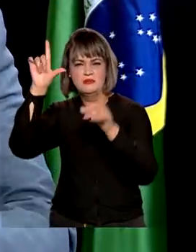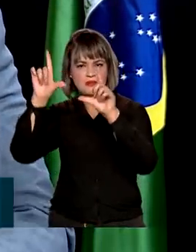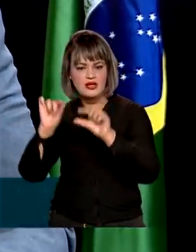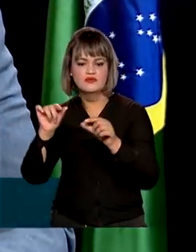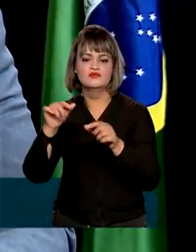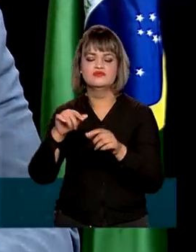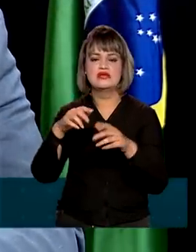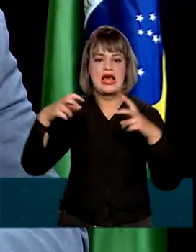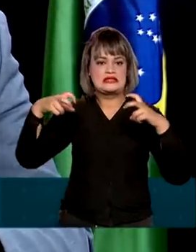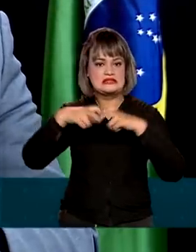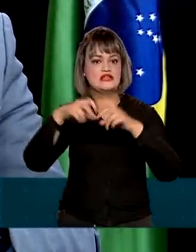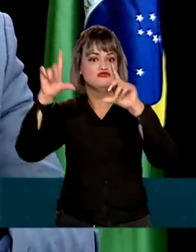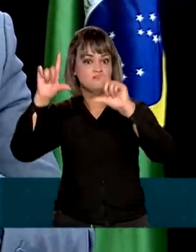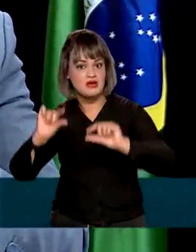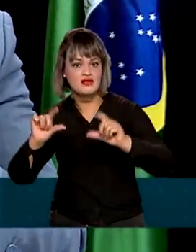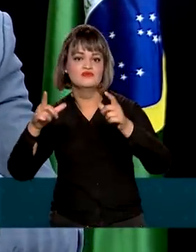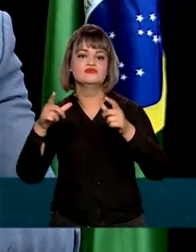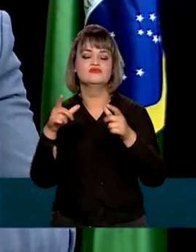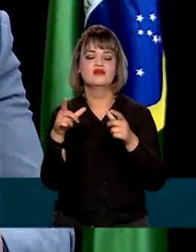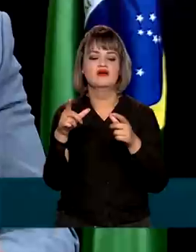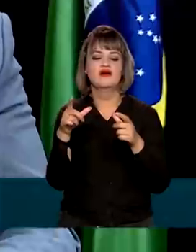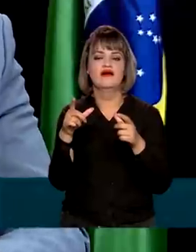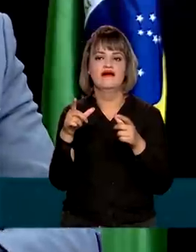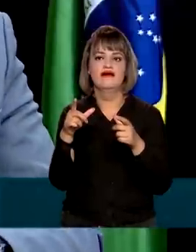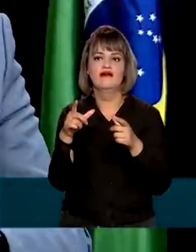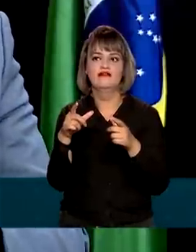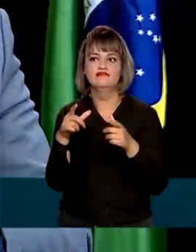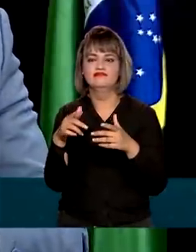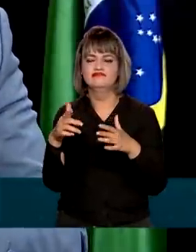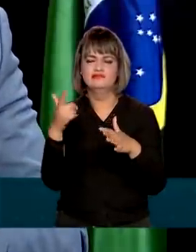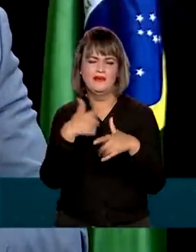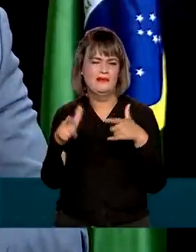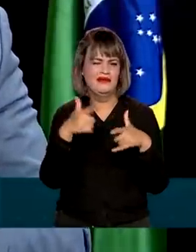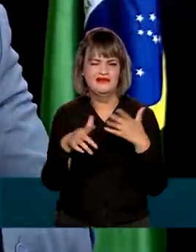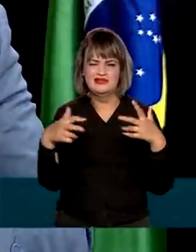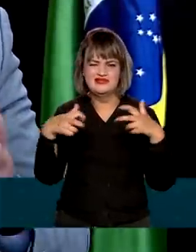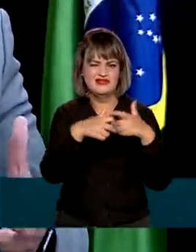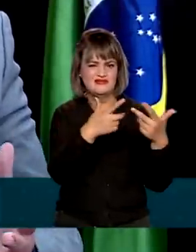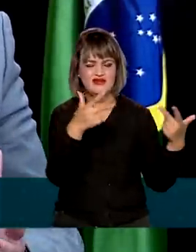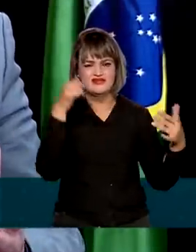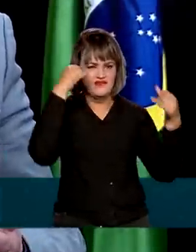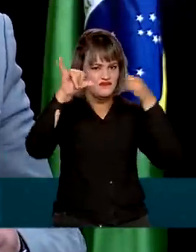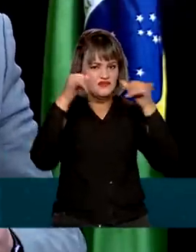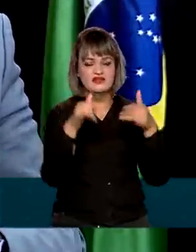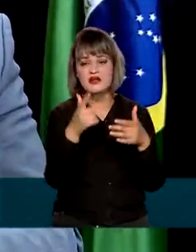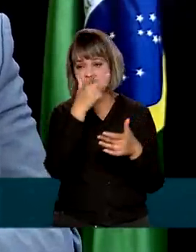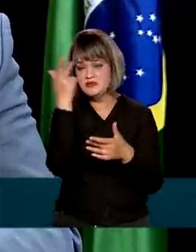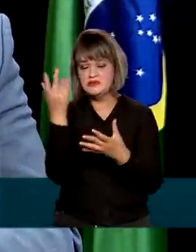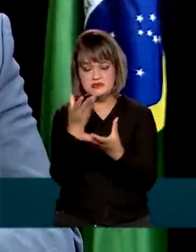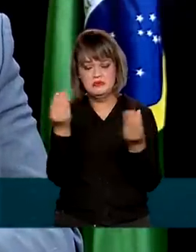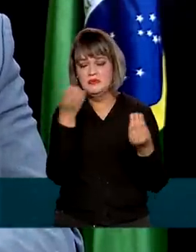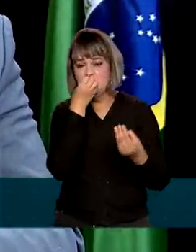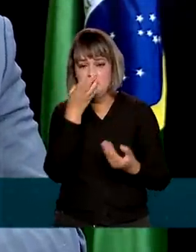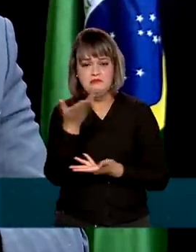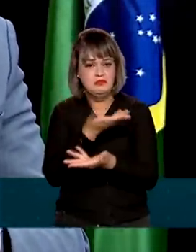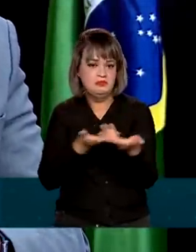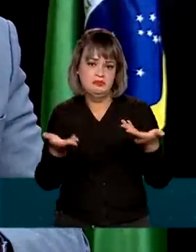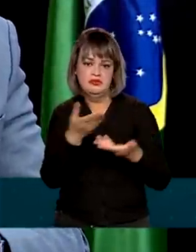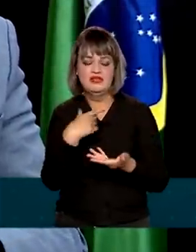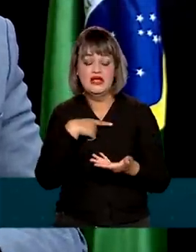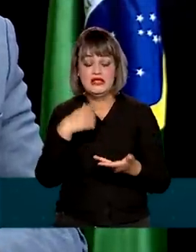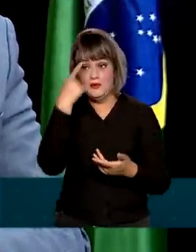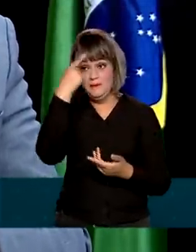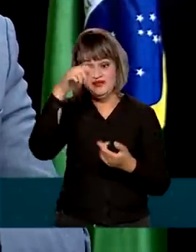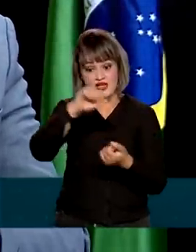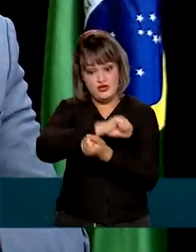só menos acidentes né são menos são menos colisões e todo mundo é isso então do ponto de vista